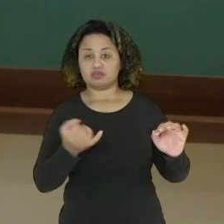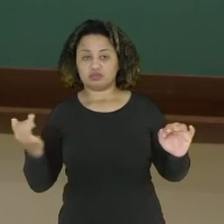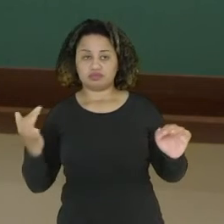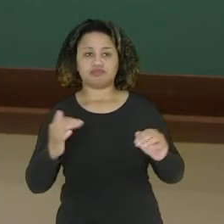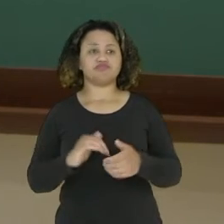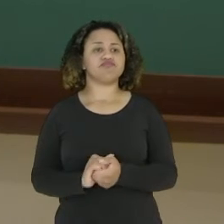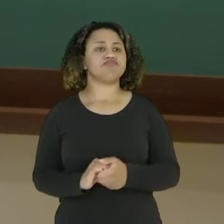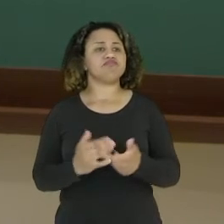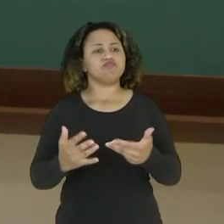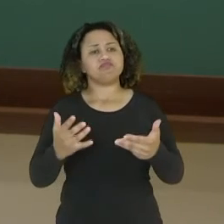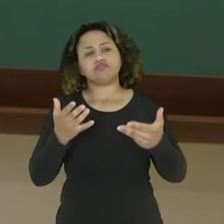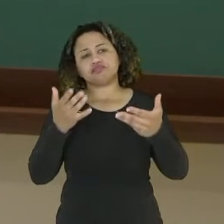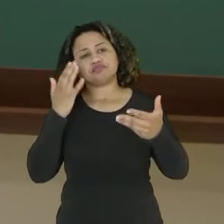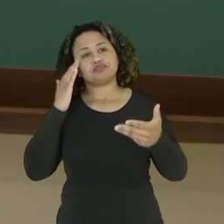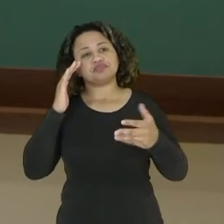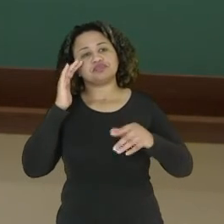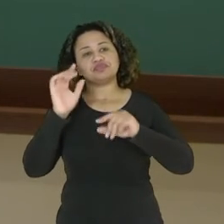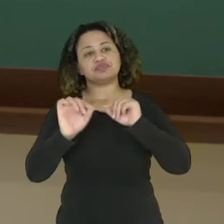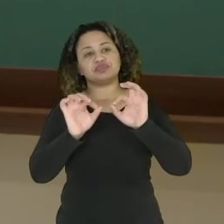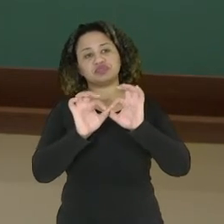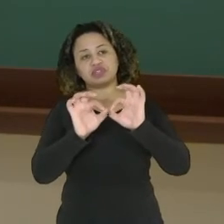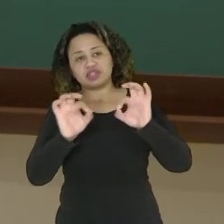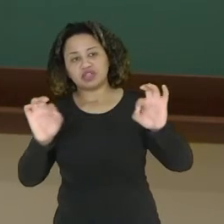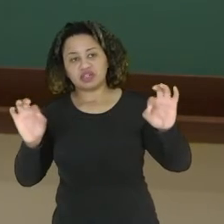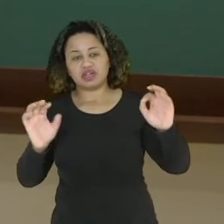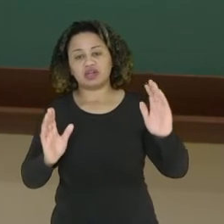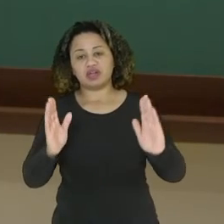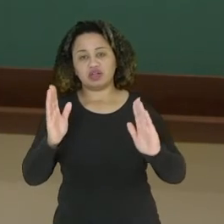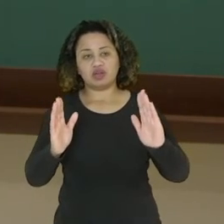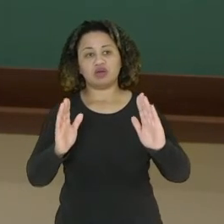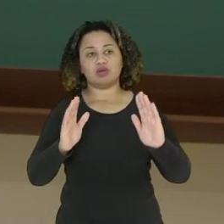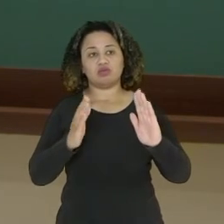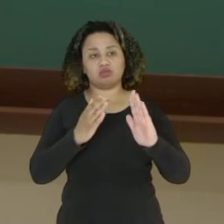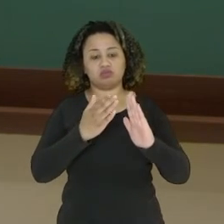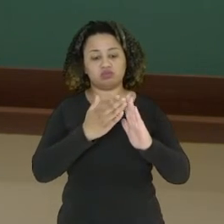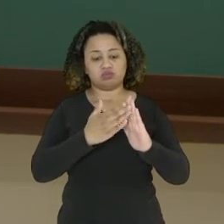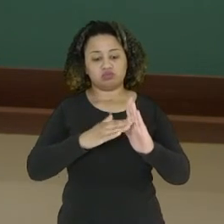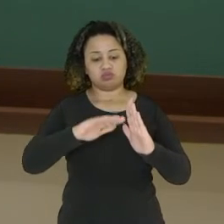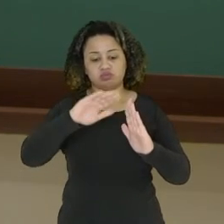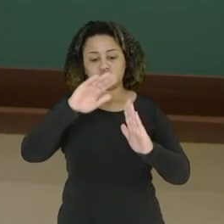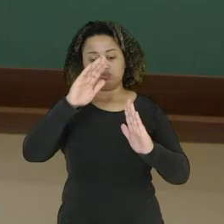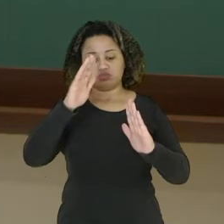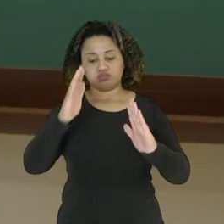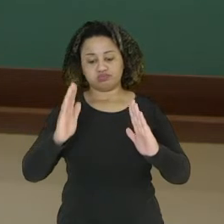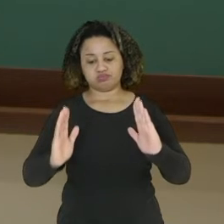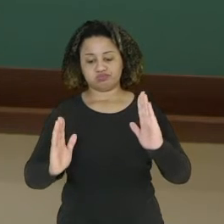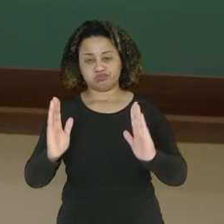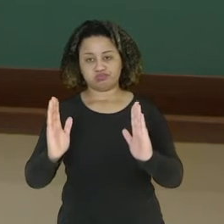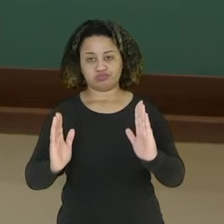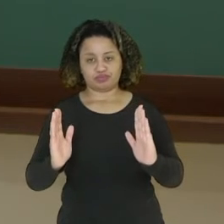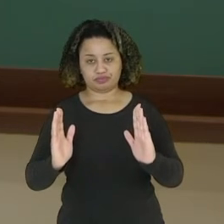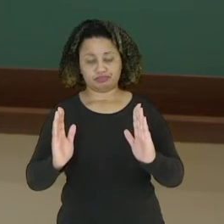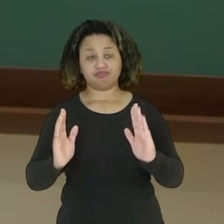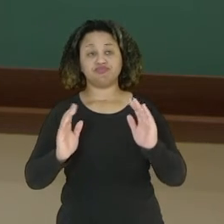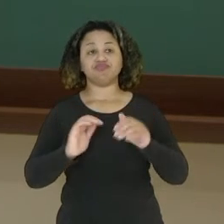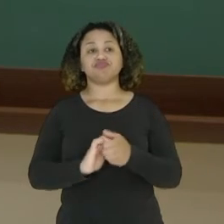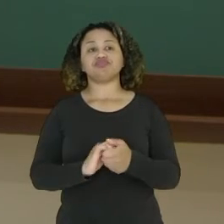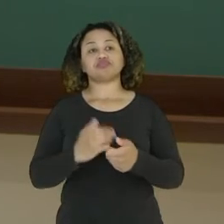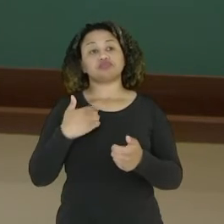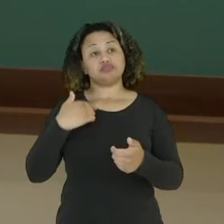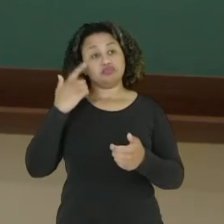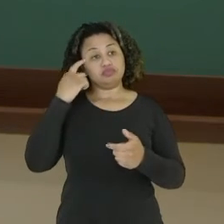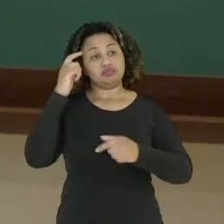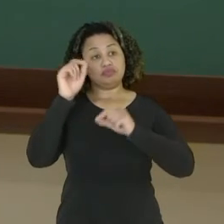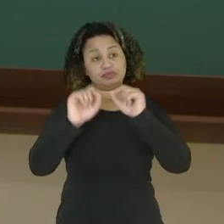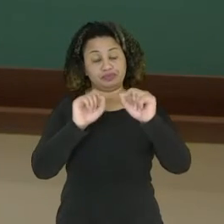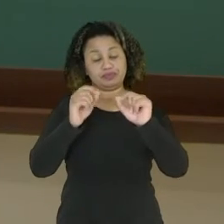O comprimento de onda é uma distância de uma crista cheia mais um vale cheio. Então vamos pensar o seguinte, olha só que